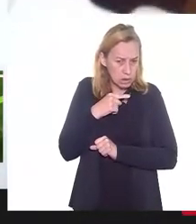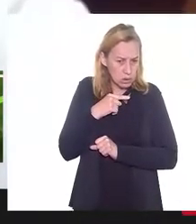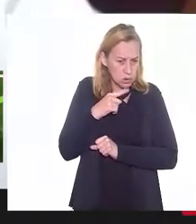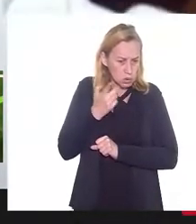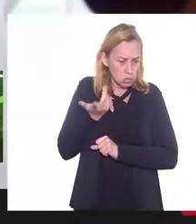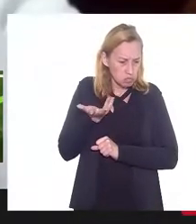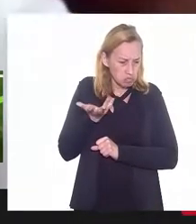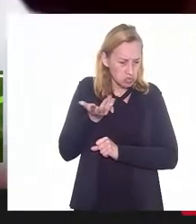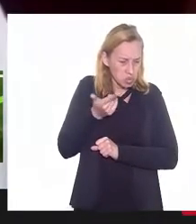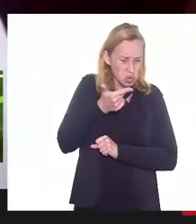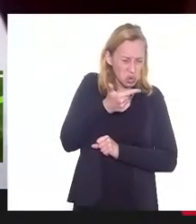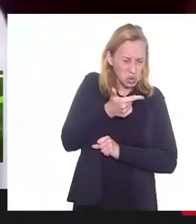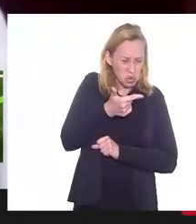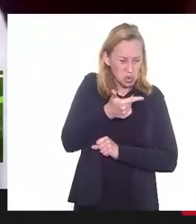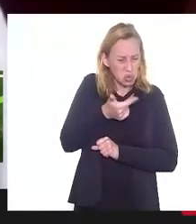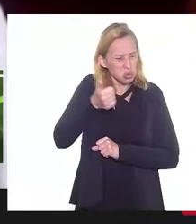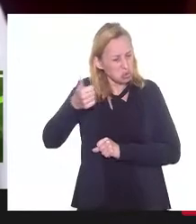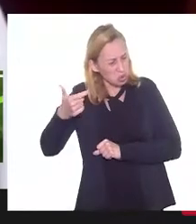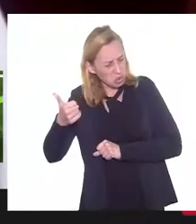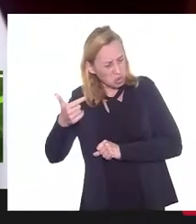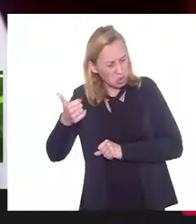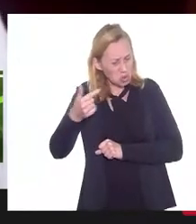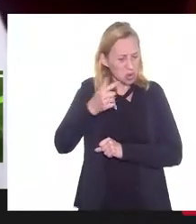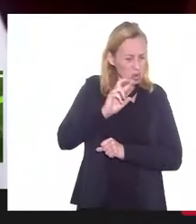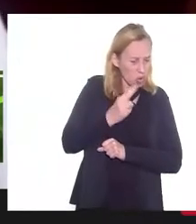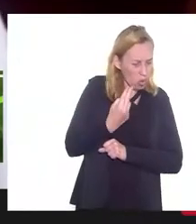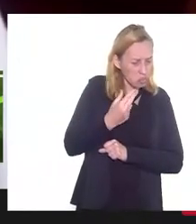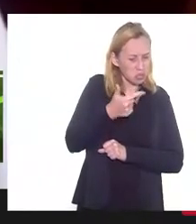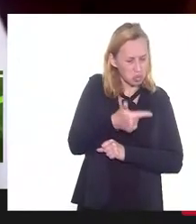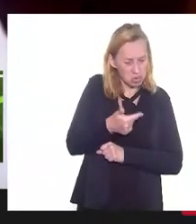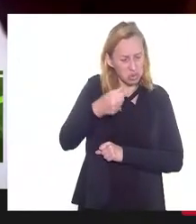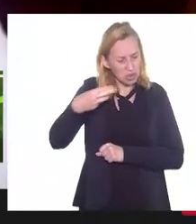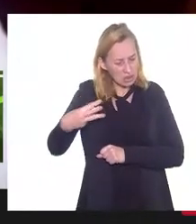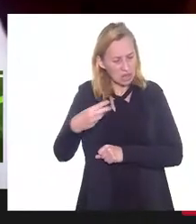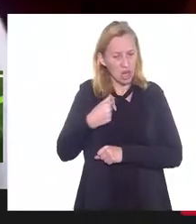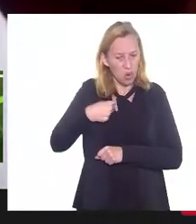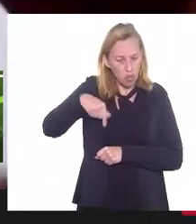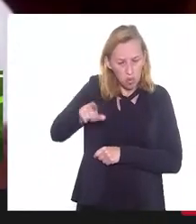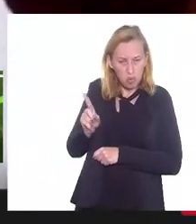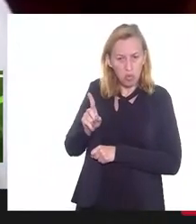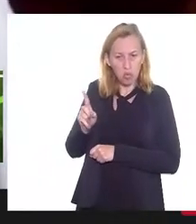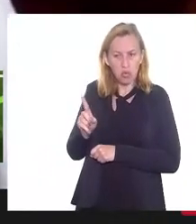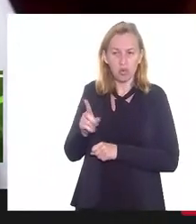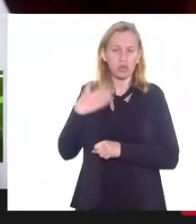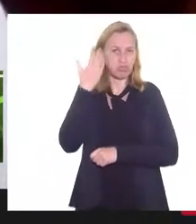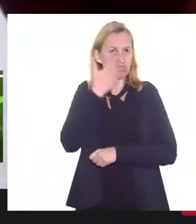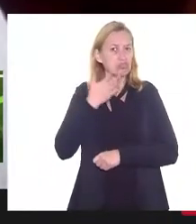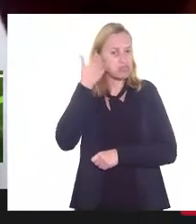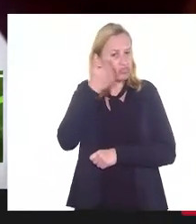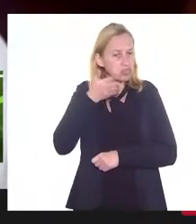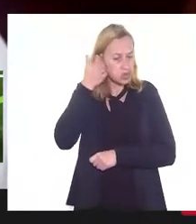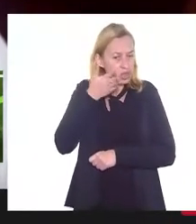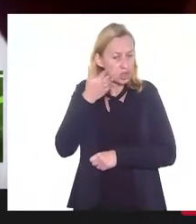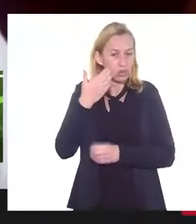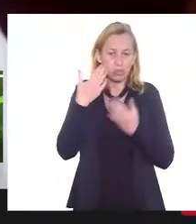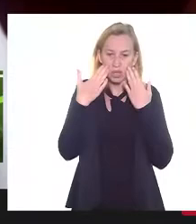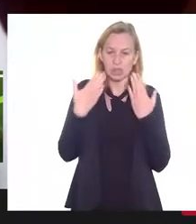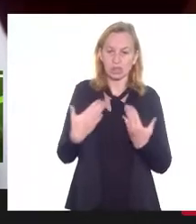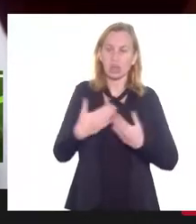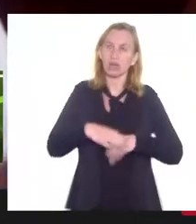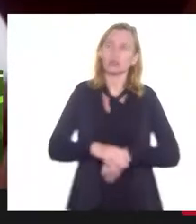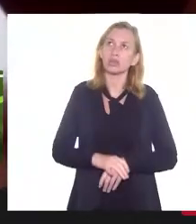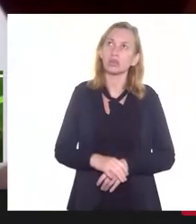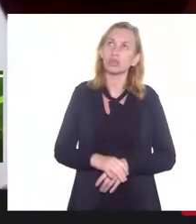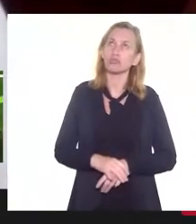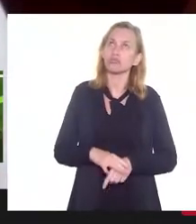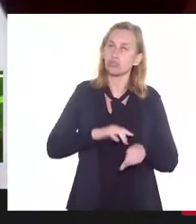talvez 12 ou 13, eu fui fazer uma palestra, fui apresentar